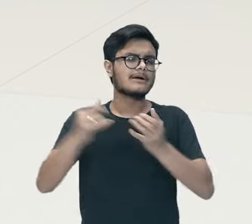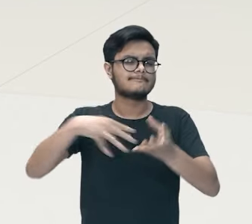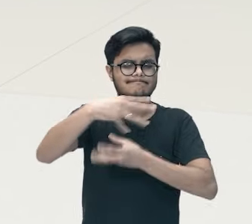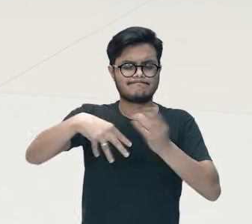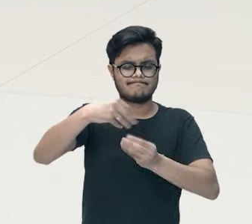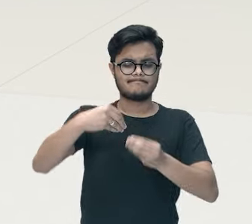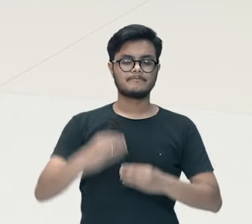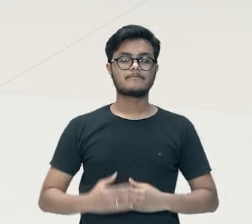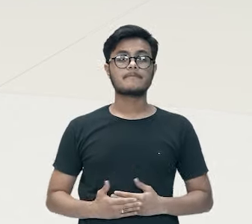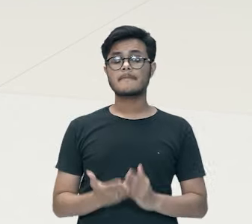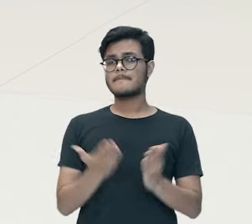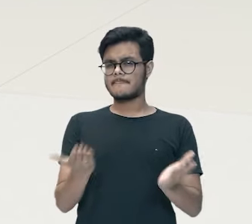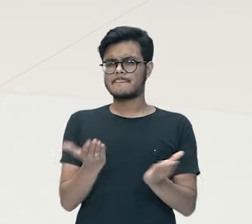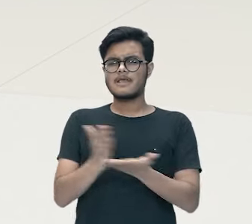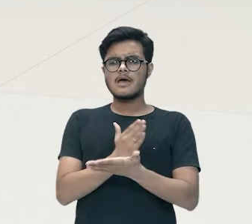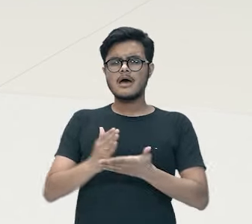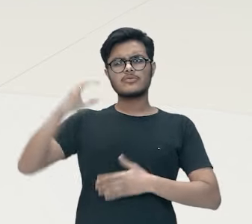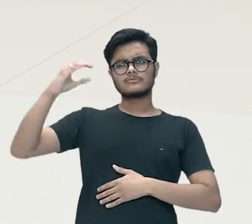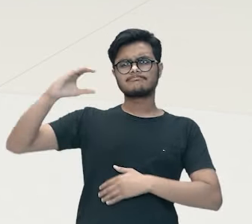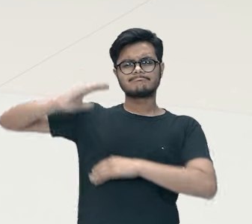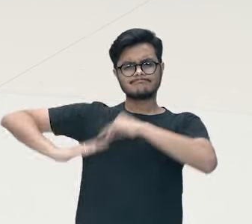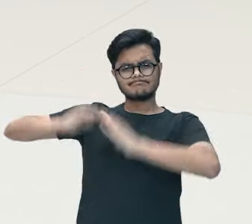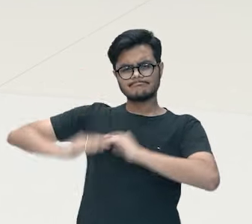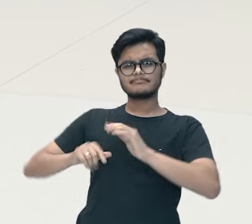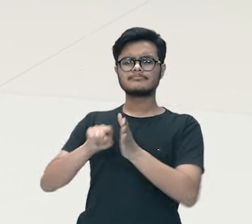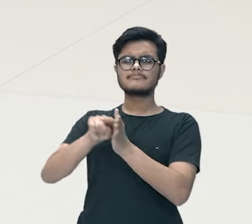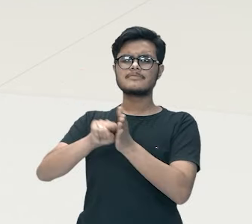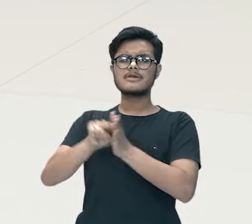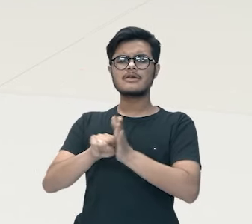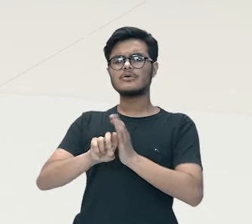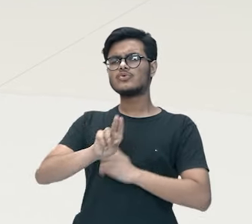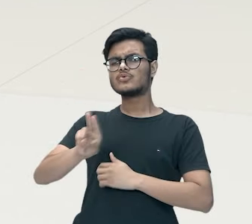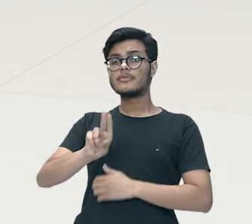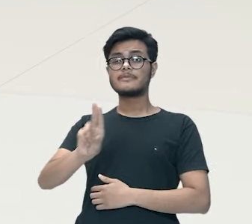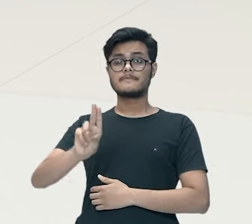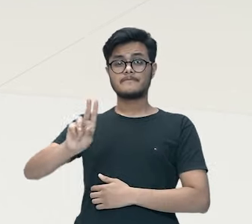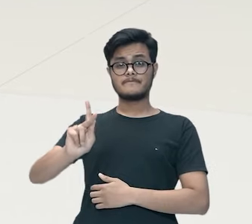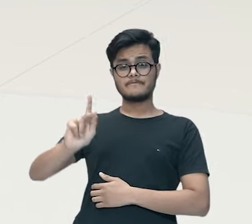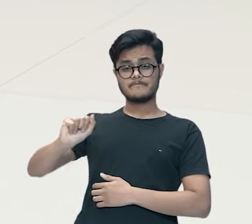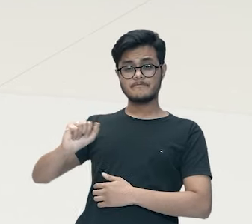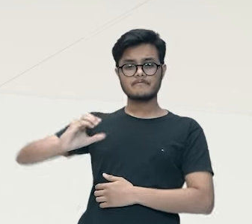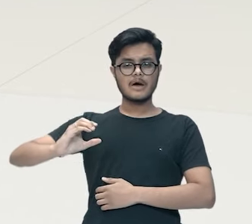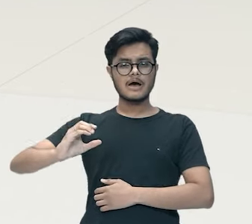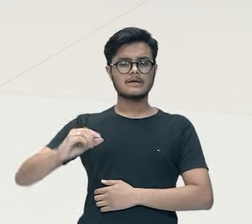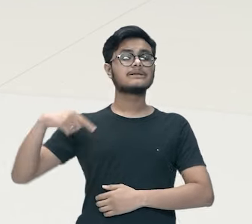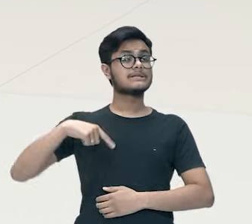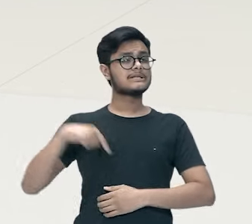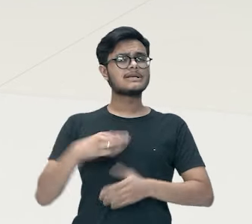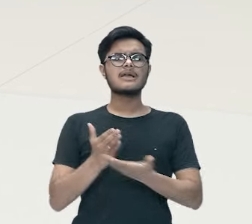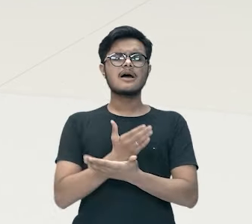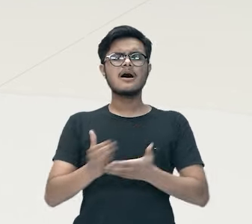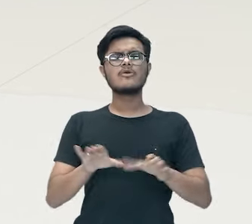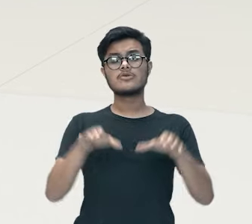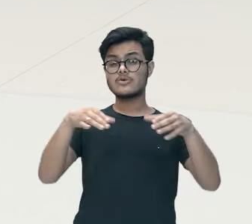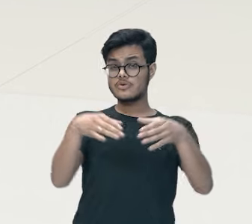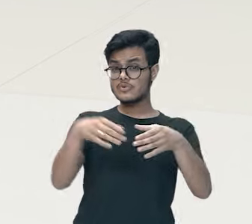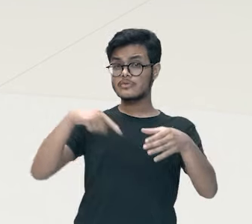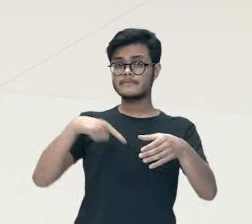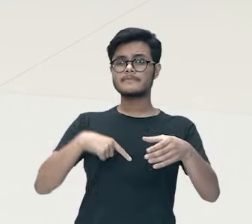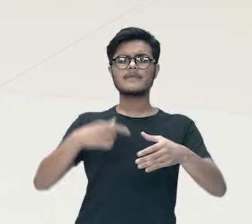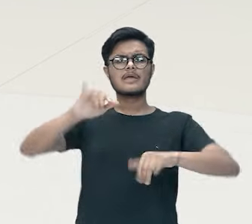né, ali os estudiosos da química, né, a IUPAC, observou que existe, né, grupos de substâncias que